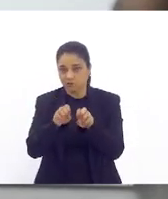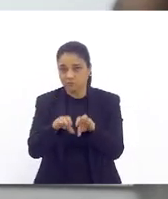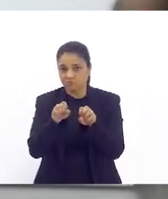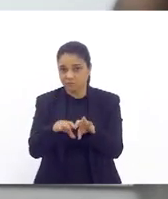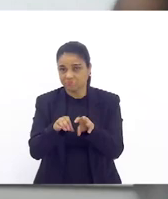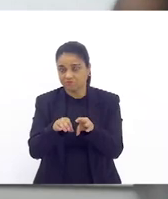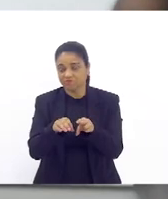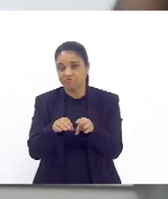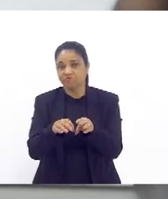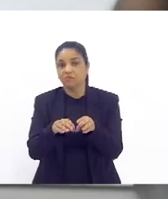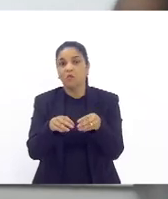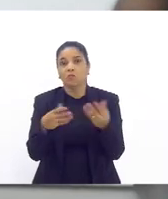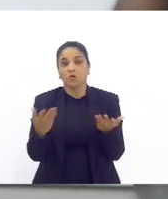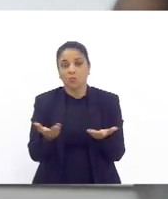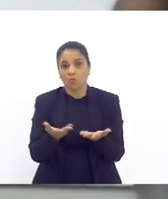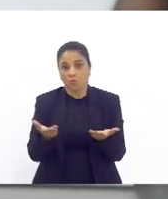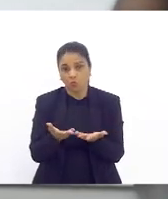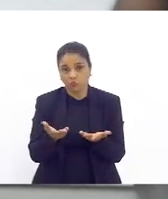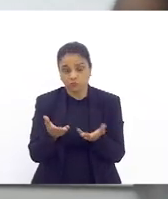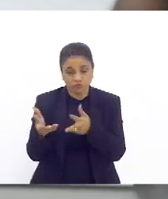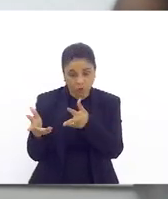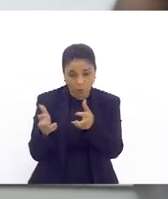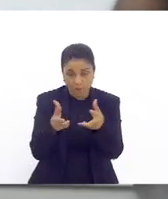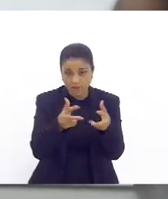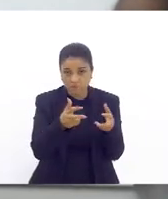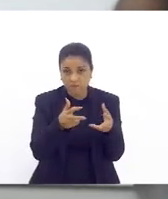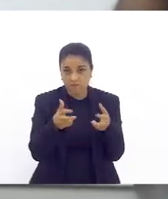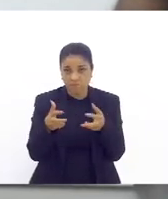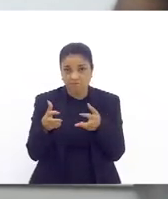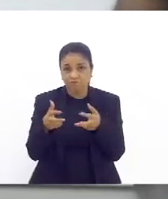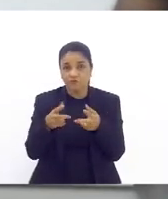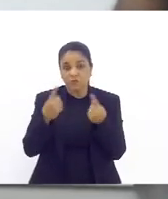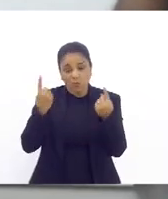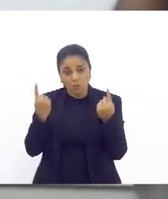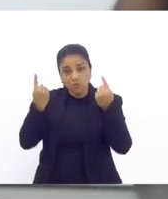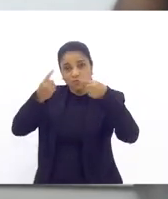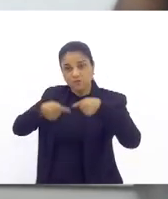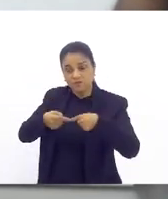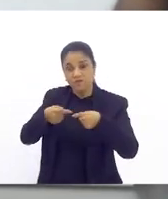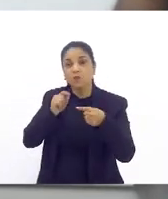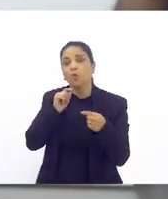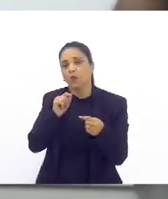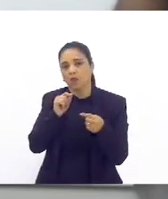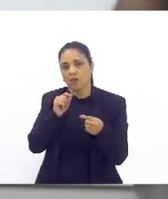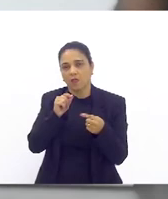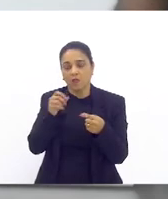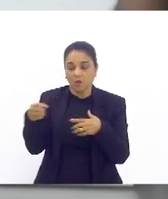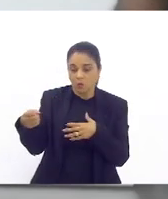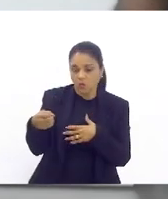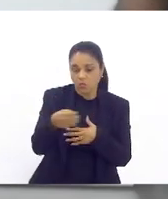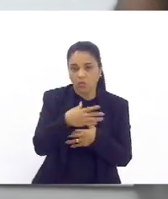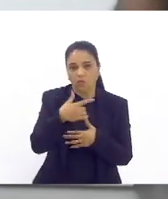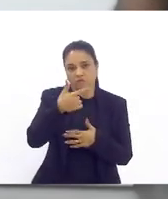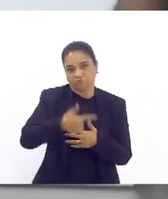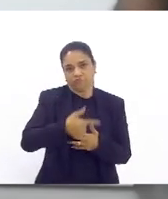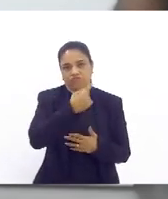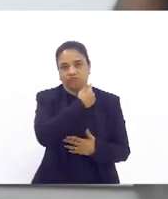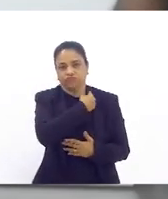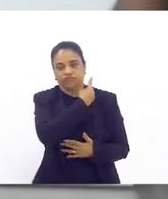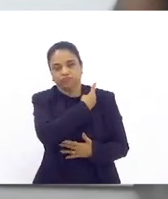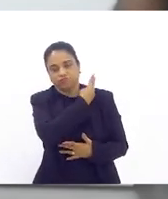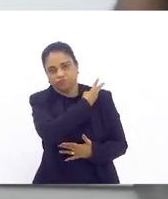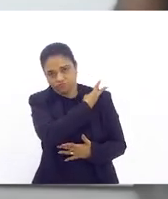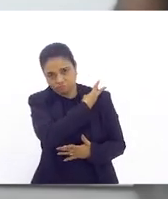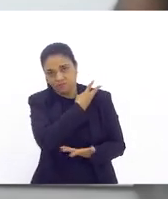dessa perspectiva hoje é um dos nossos grandes desafios é implementação do novo ensino médio a gente